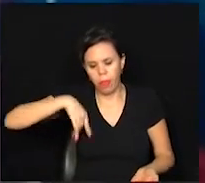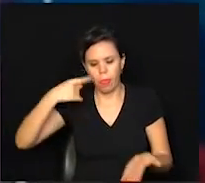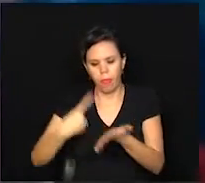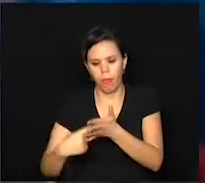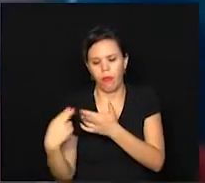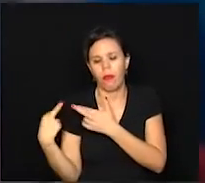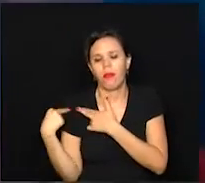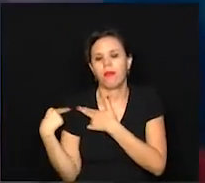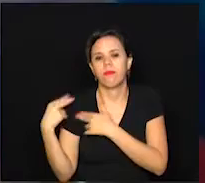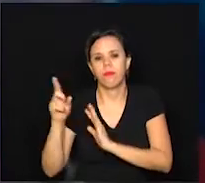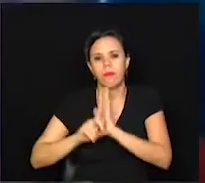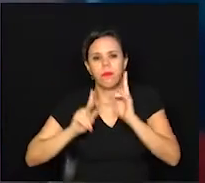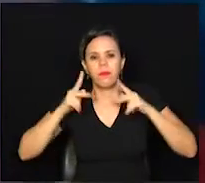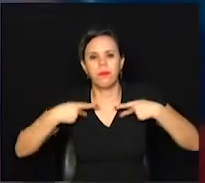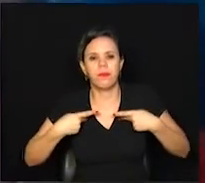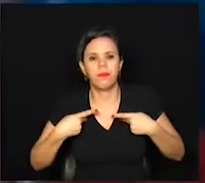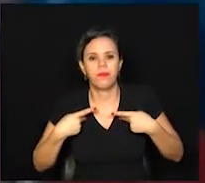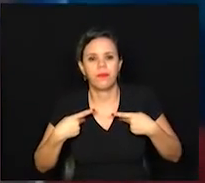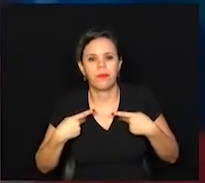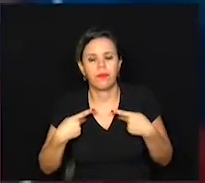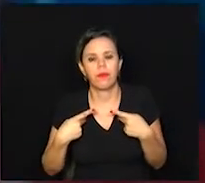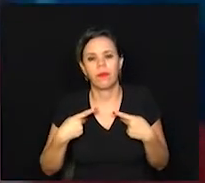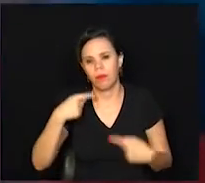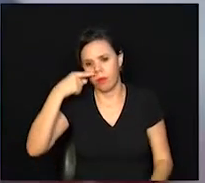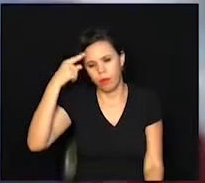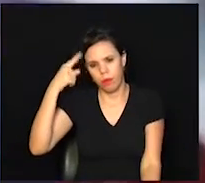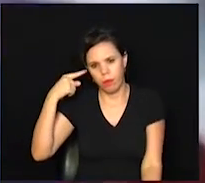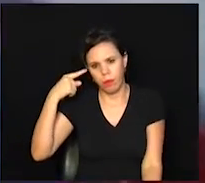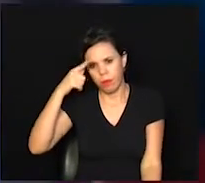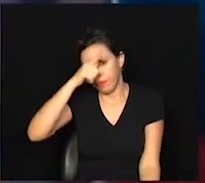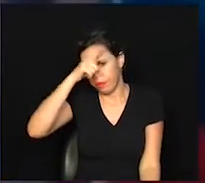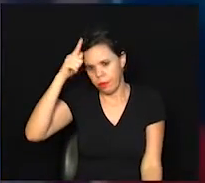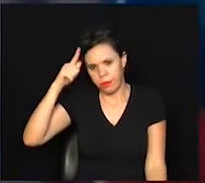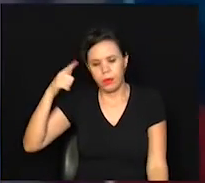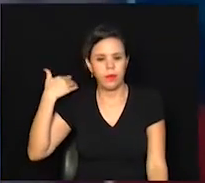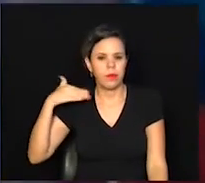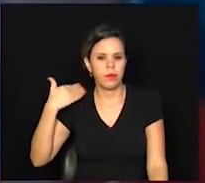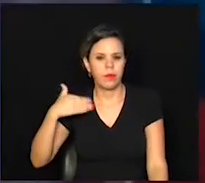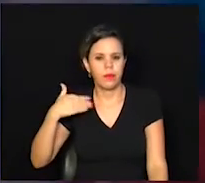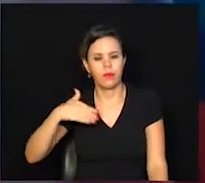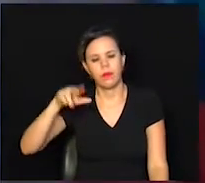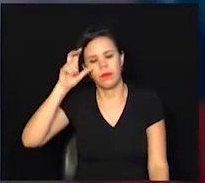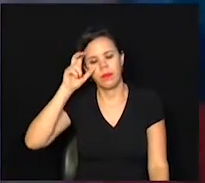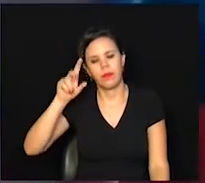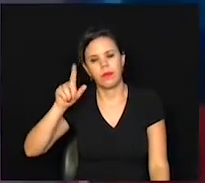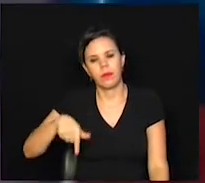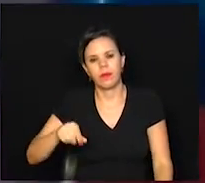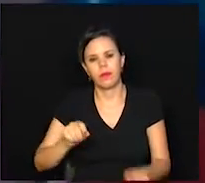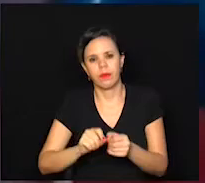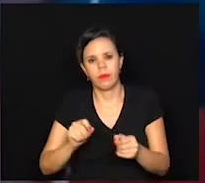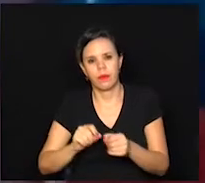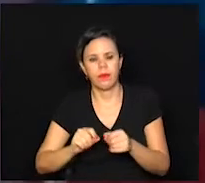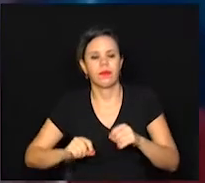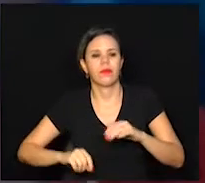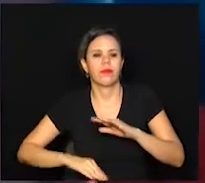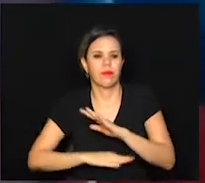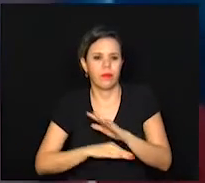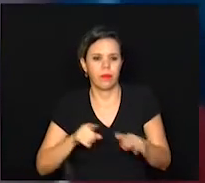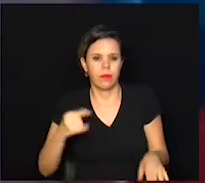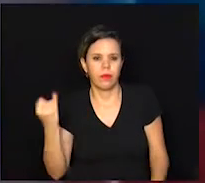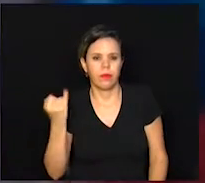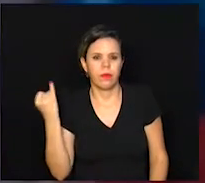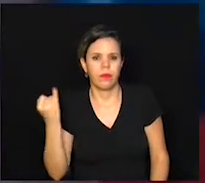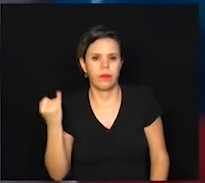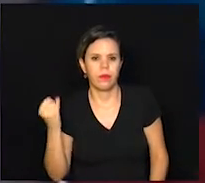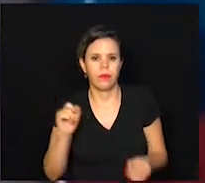comprometidas, né, com os direitos humanos, Paola, Gustavo, Mariana, Alinhos, por mais que se faça no Legislativo, e é